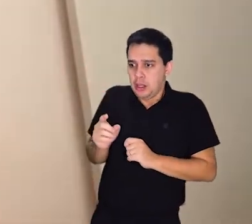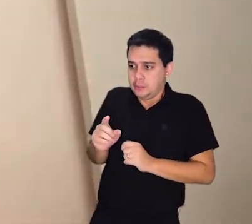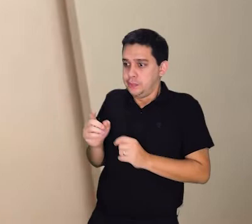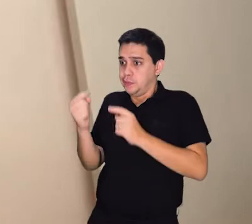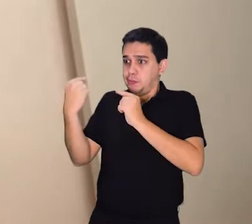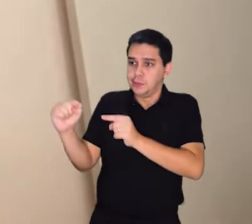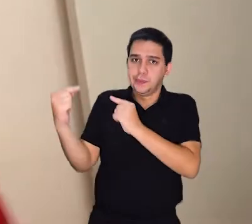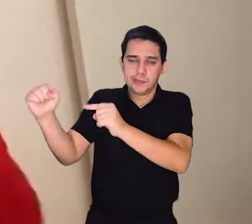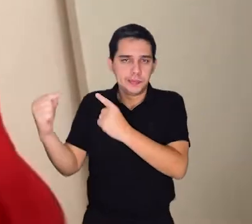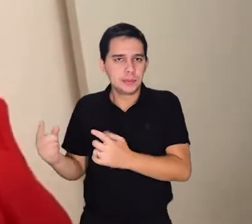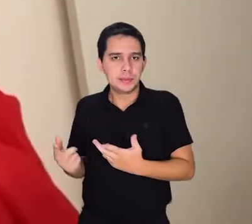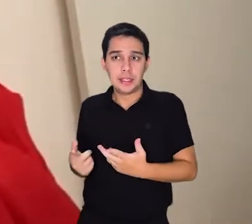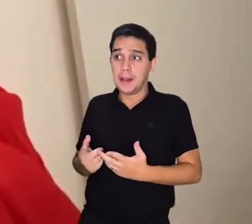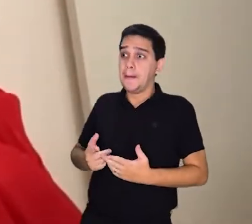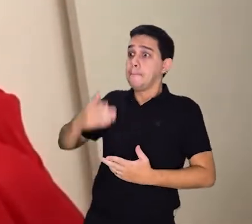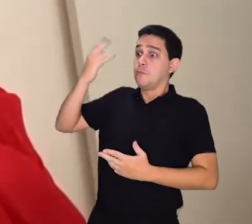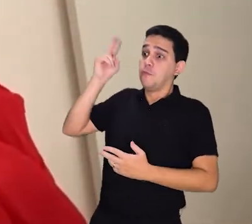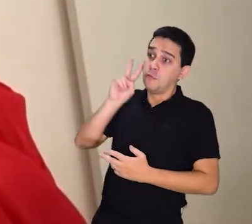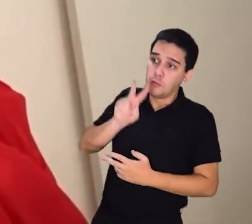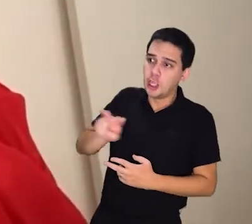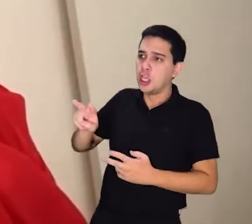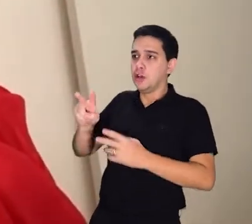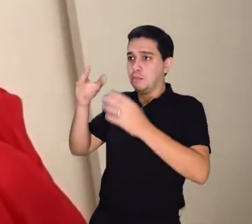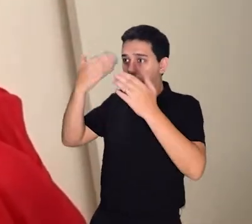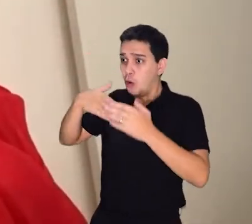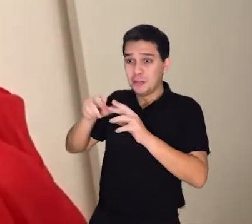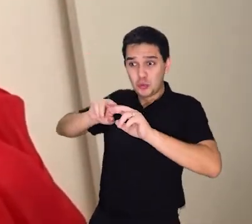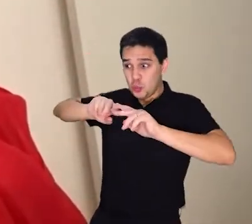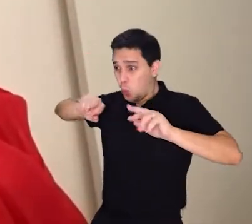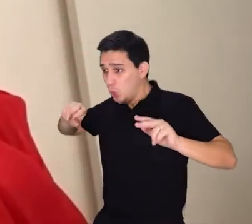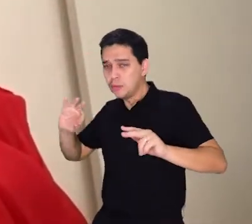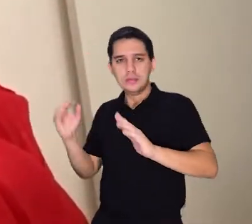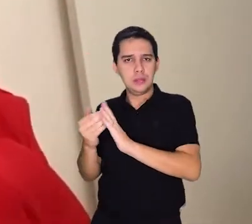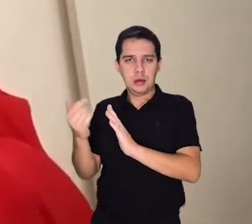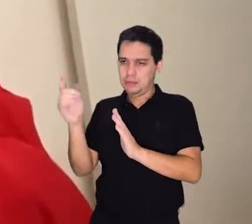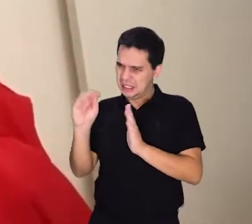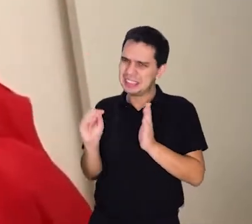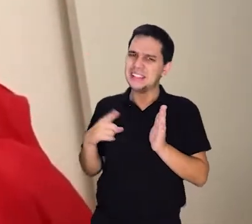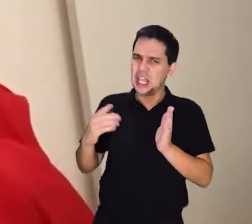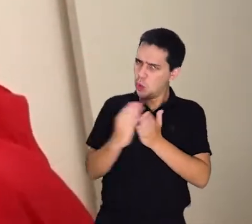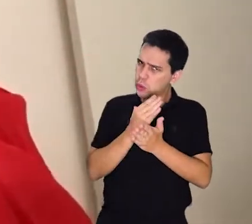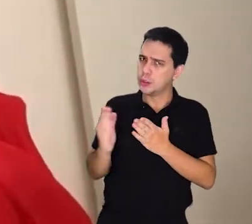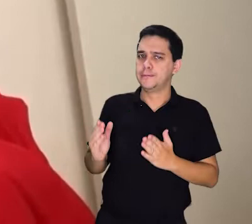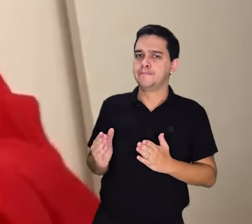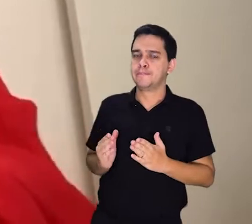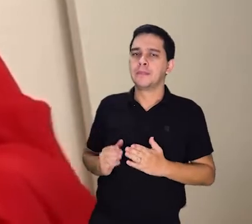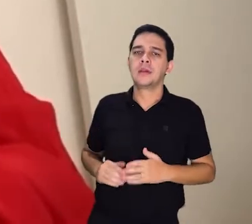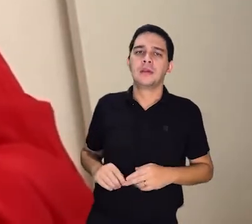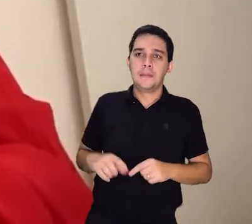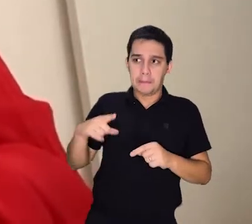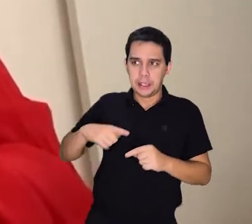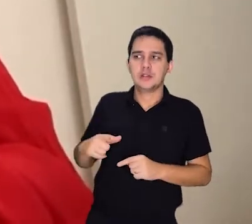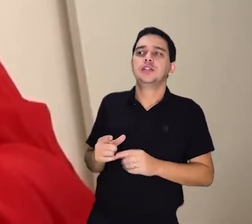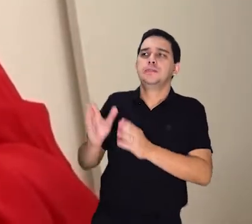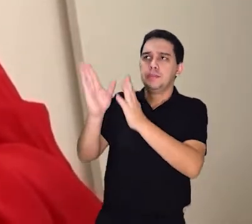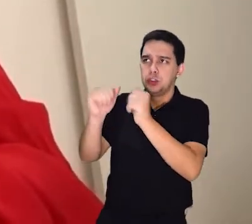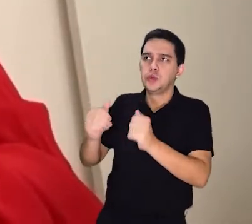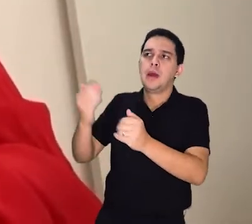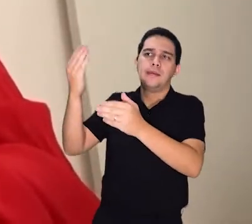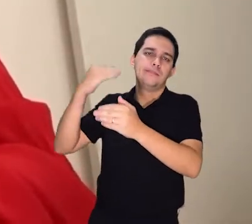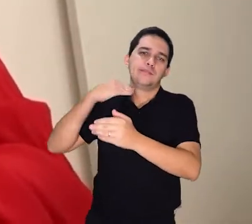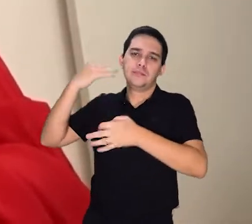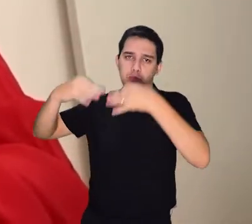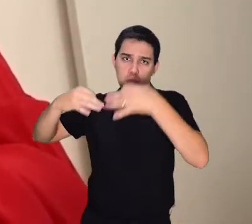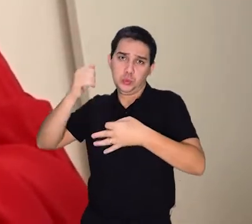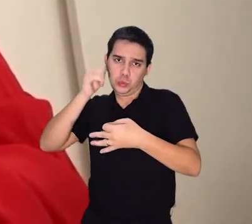Então, a gente não pode transferir esse problema para uma outra unidade, né? E a juíza acabou acolhendo esse pedido do